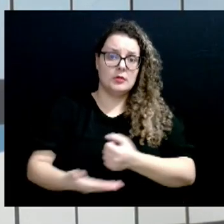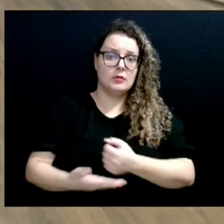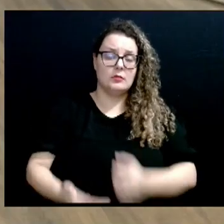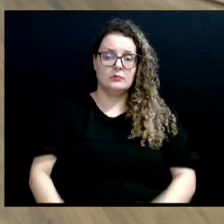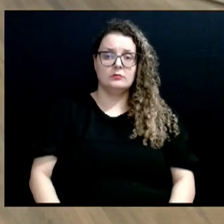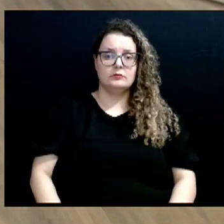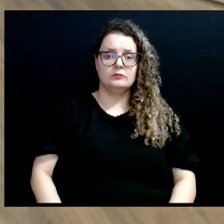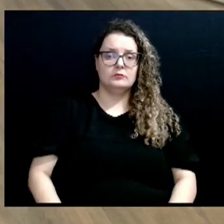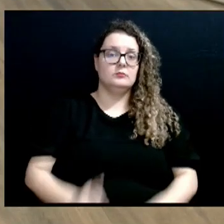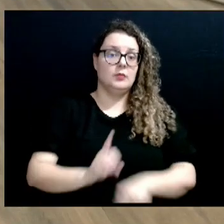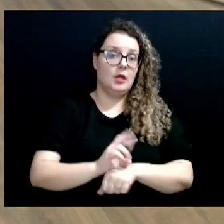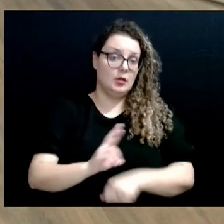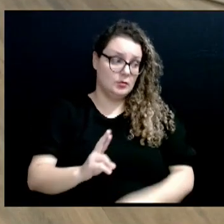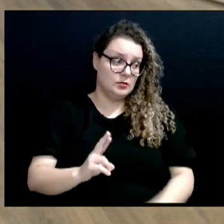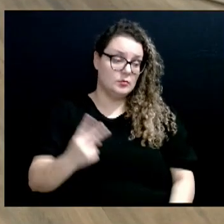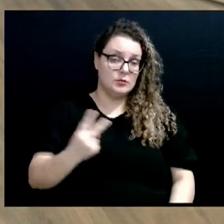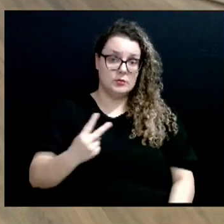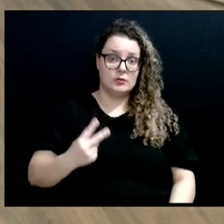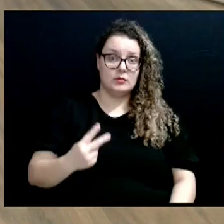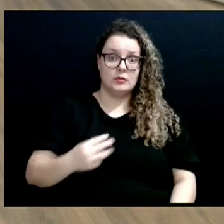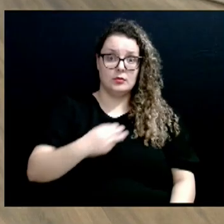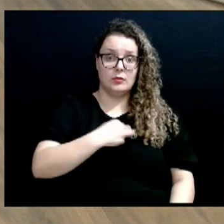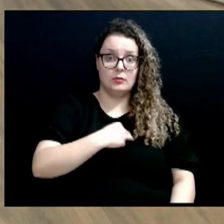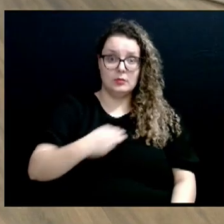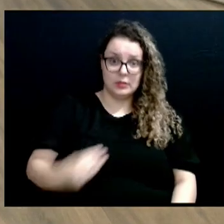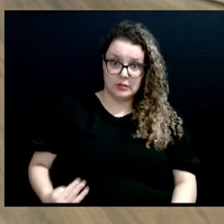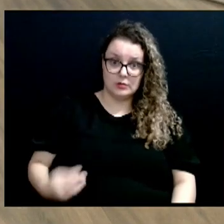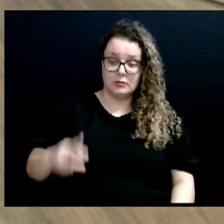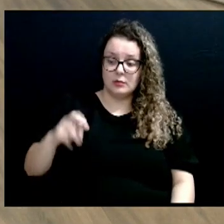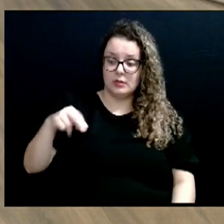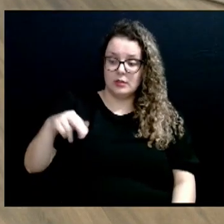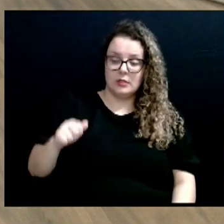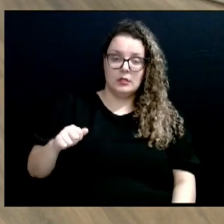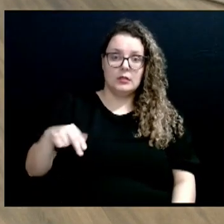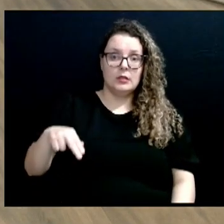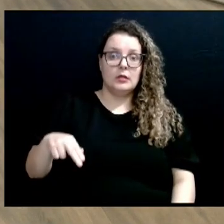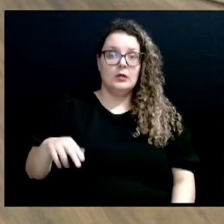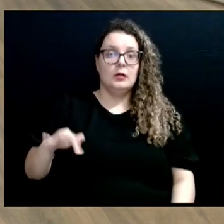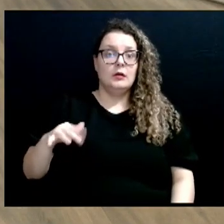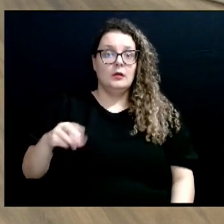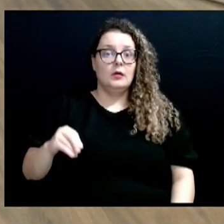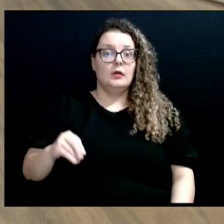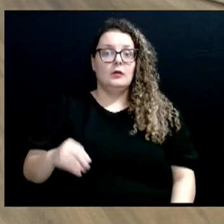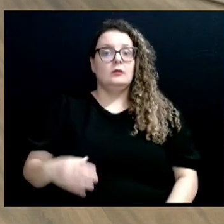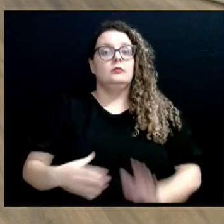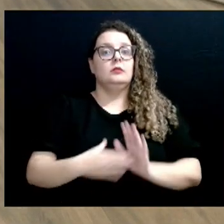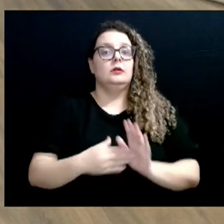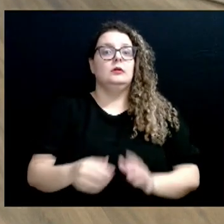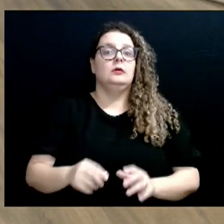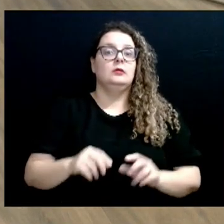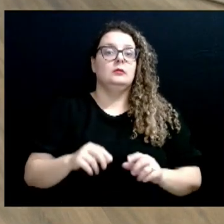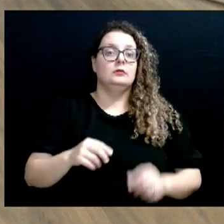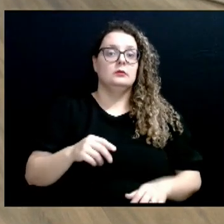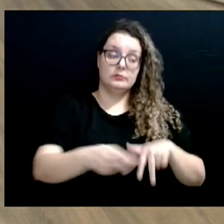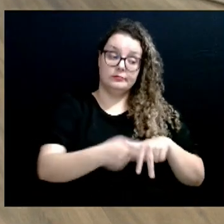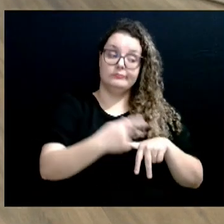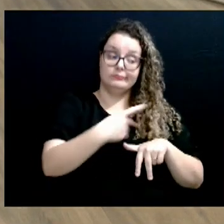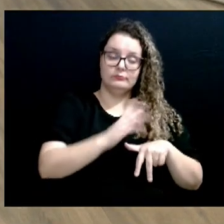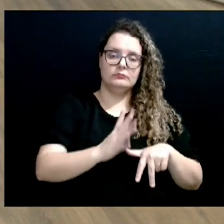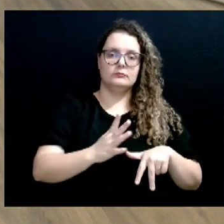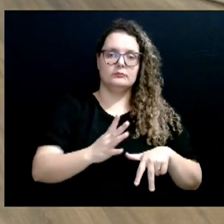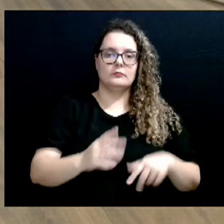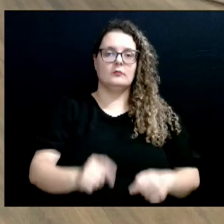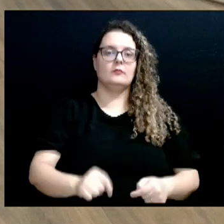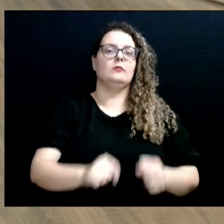segundo o ministro Renan Filho, o atual modelo favorece, na palavra dele, a atuação de